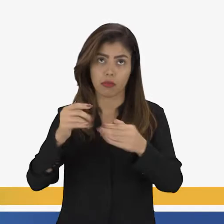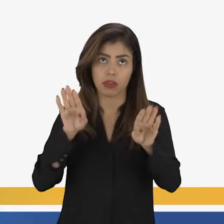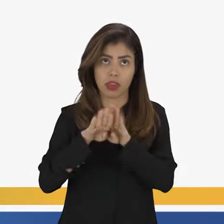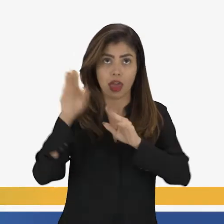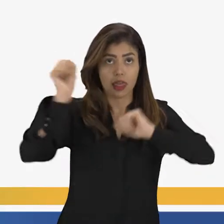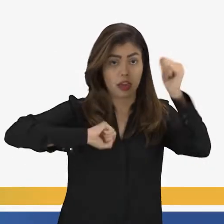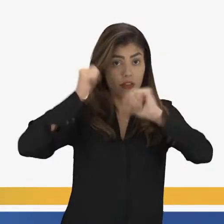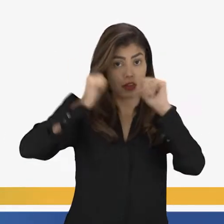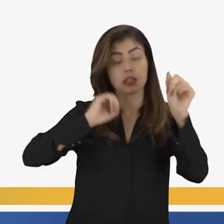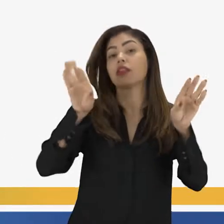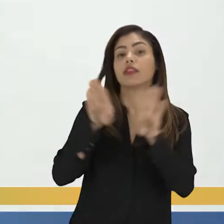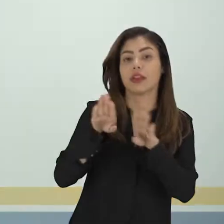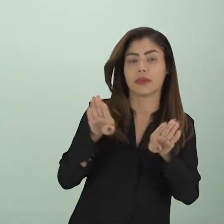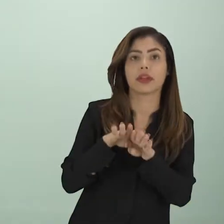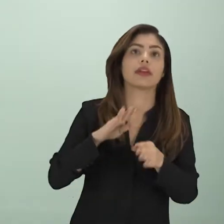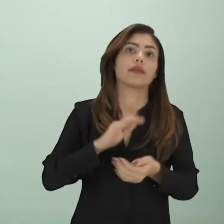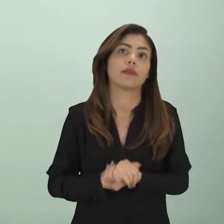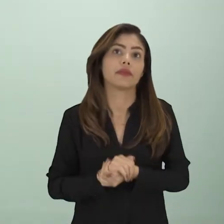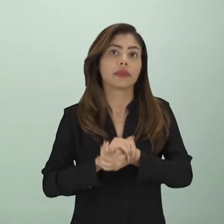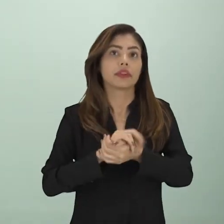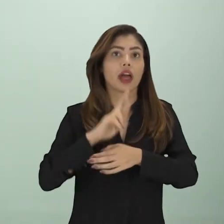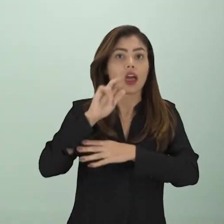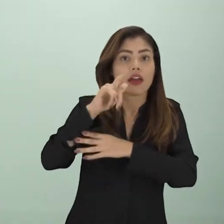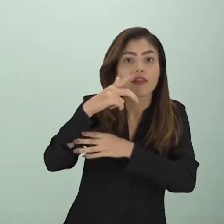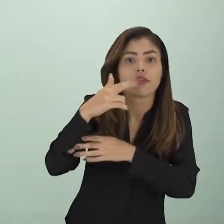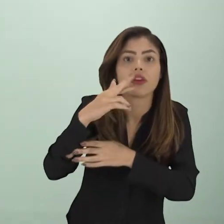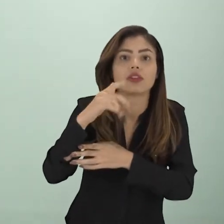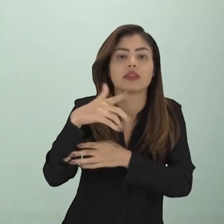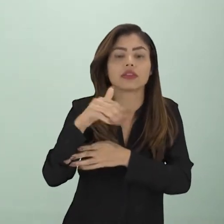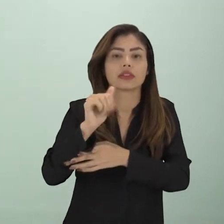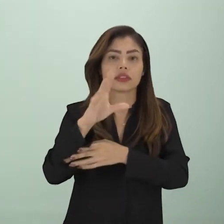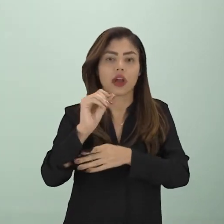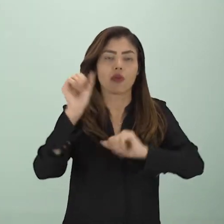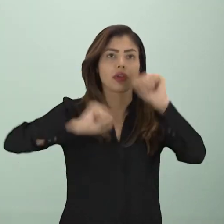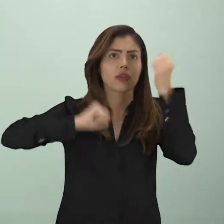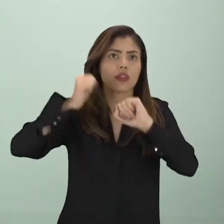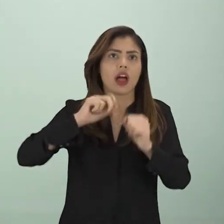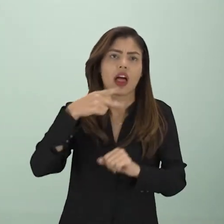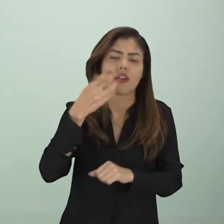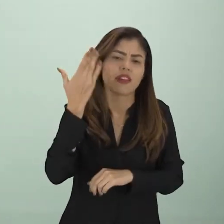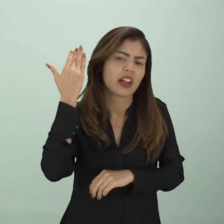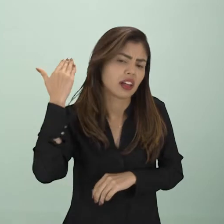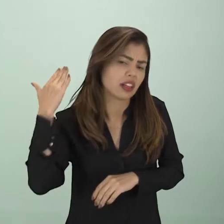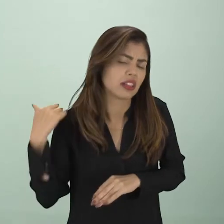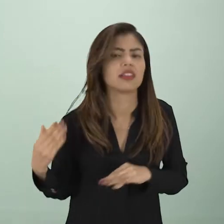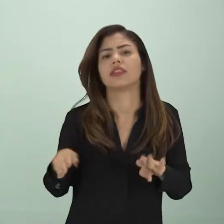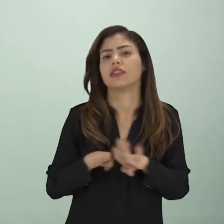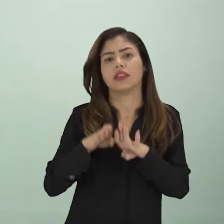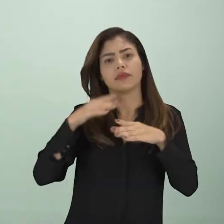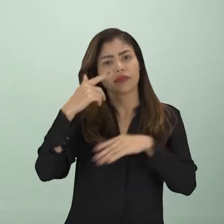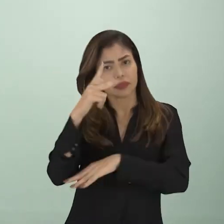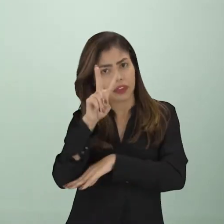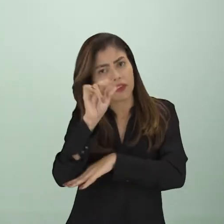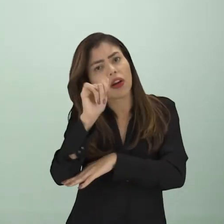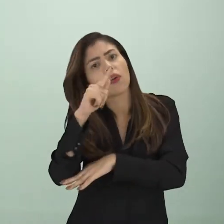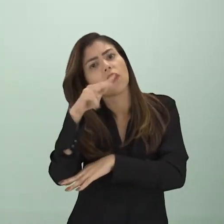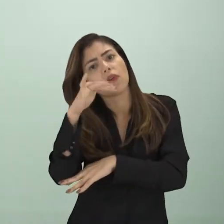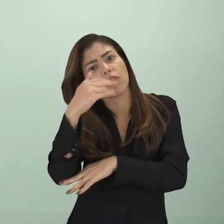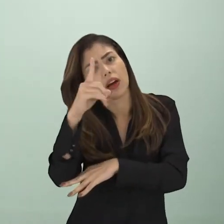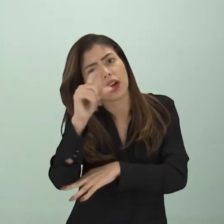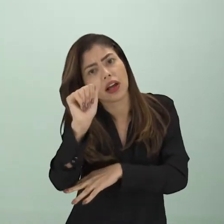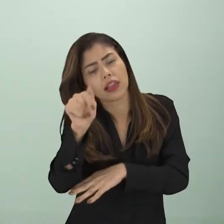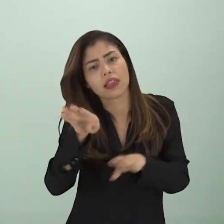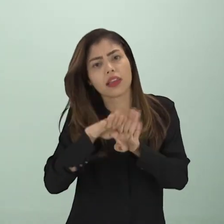da industrialização, né? A Revolução Industrial. Lembram que nós falamos isso lá nas vanguardas europeias? Todas